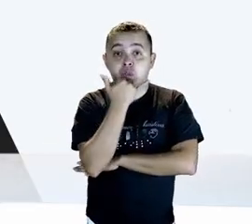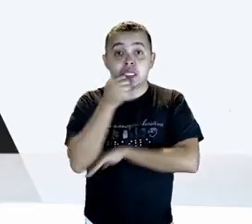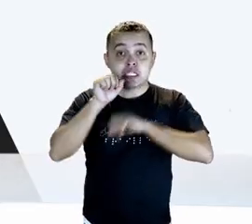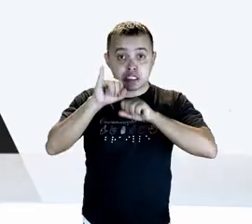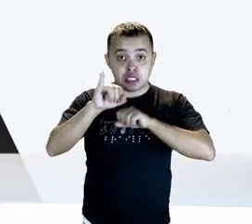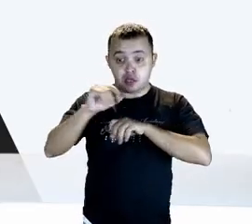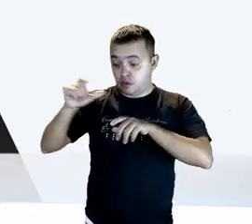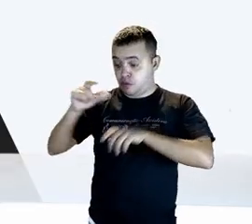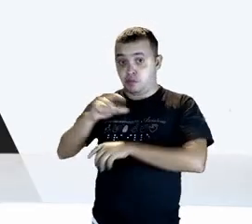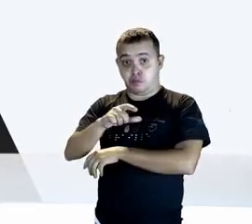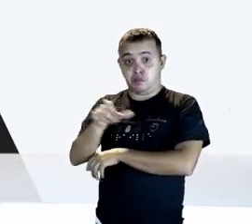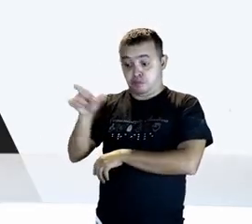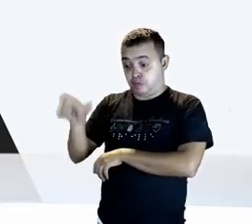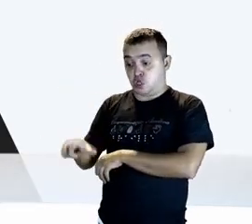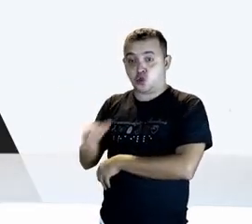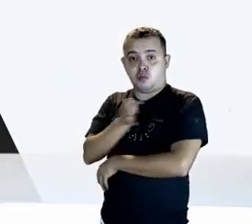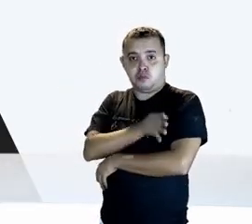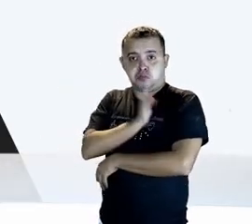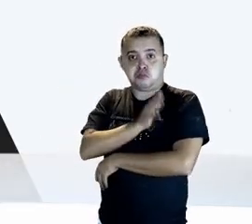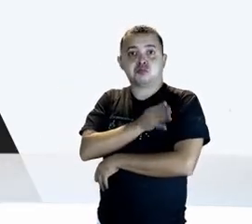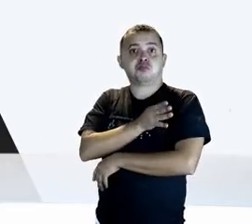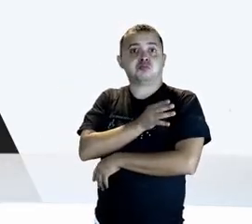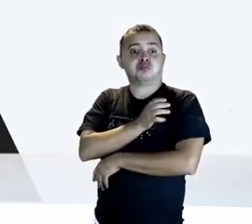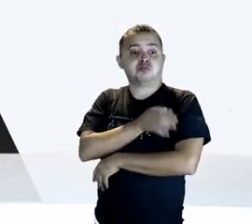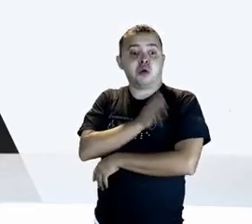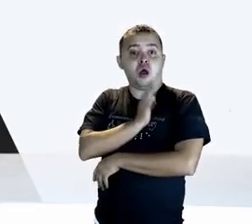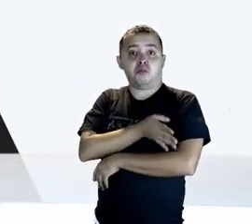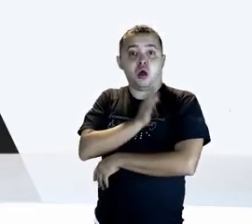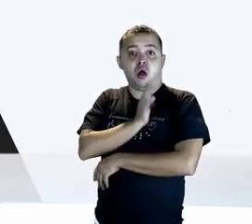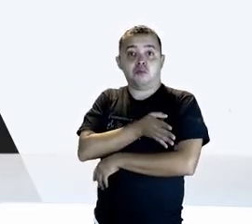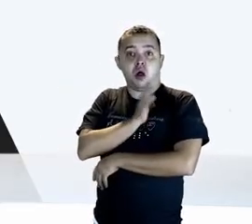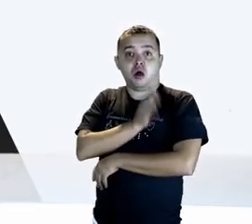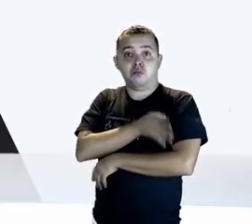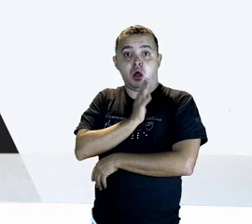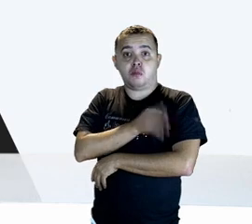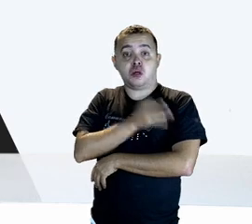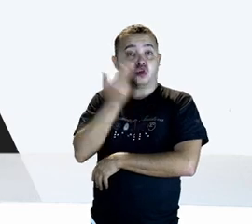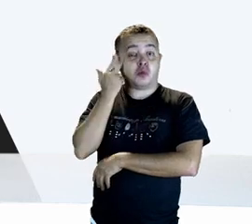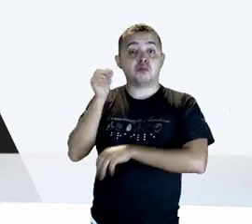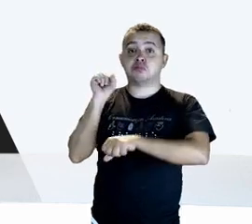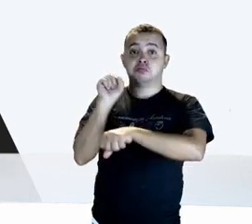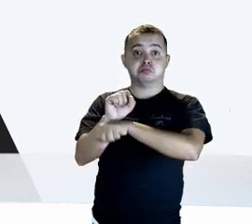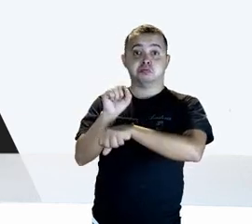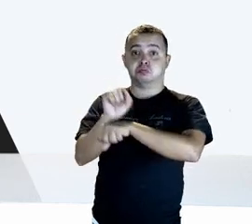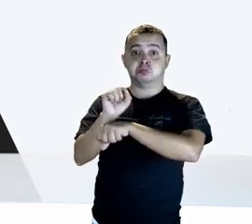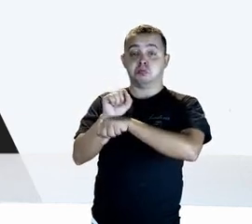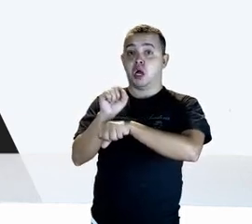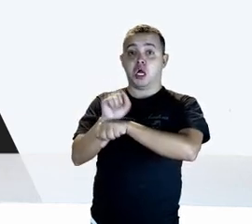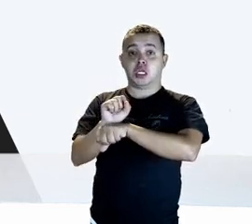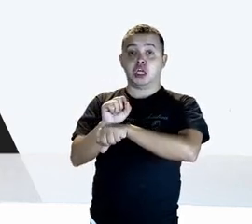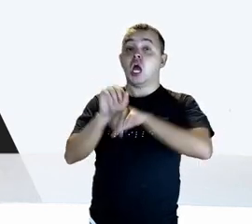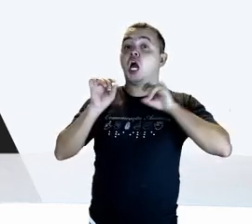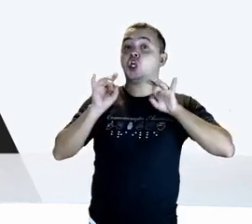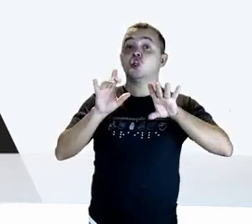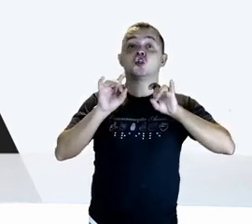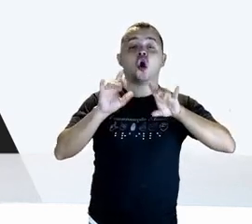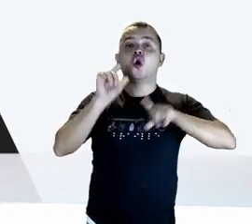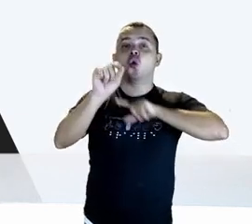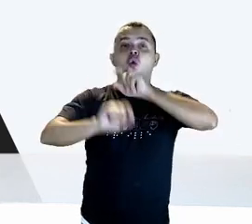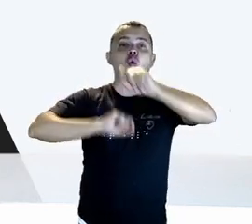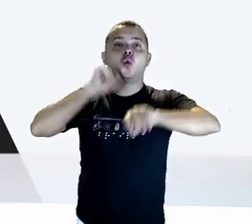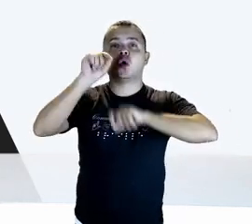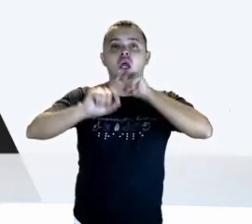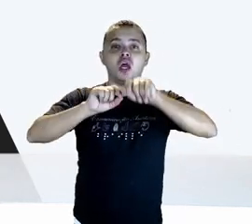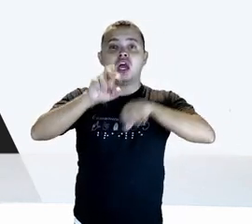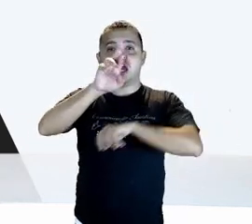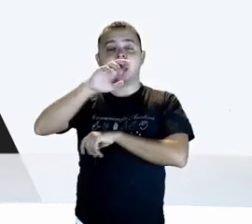Se voltar, né, o batimento cardíaco da vítima, aí você pode simplesmente continuar com